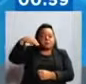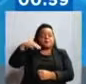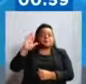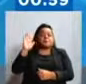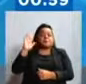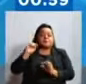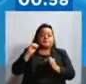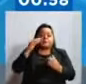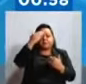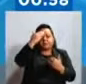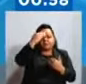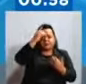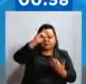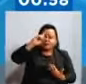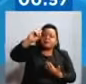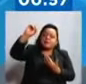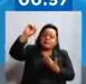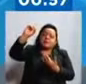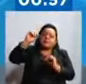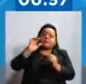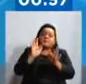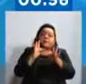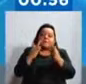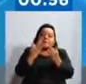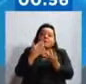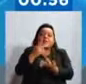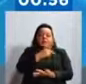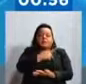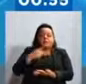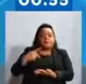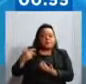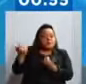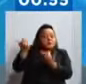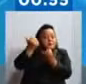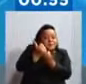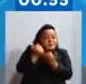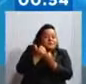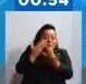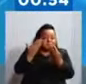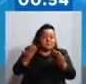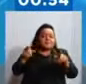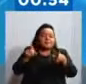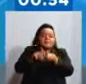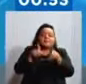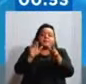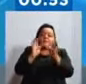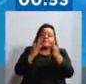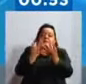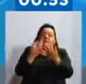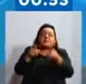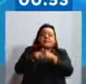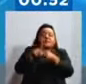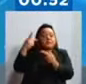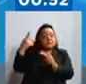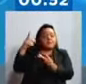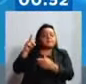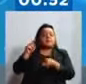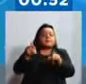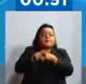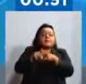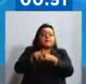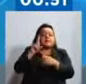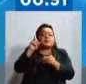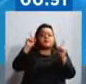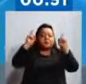inicialmente a Deus, a minha família, ao meu vice, pastor Josinélio, à família do pastor Josinélio. Nós estamos passando num momento muito difícil,